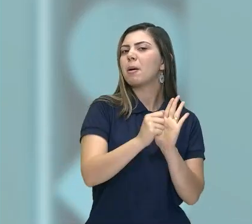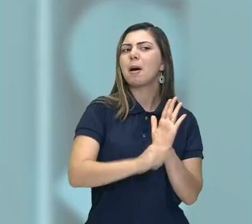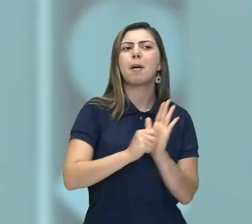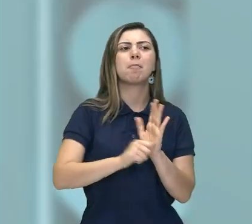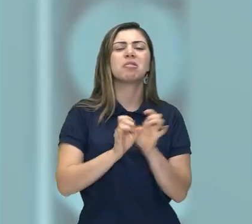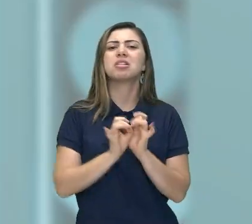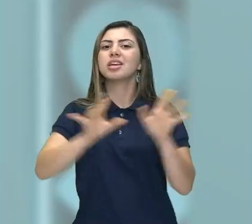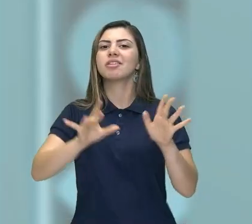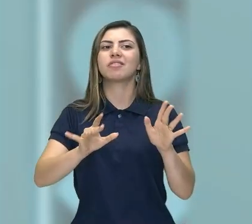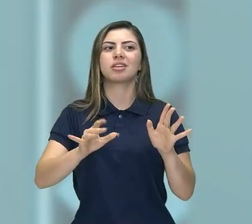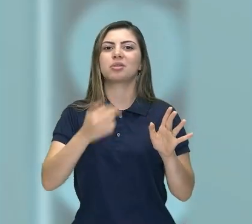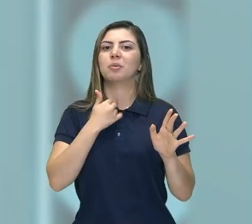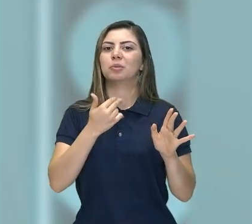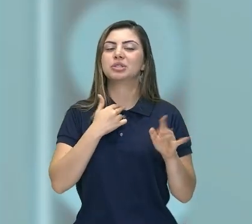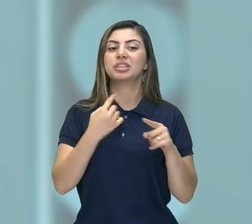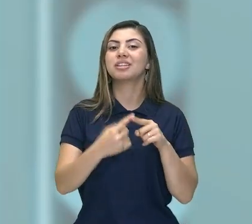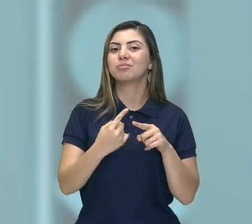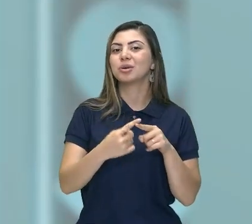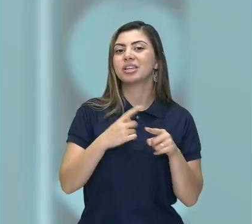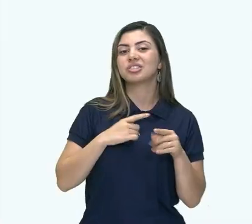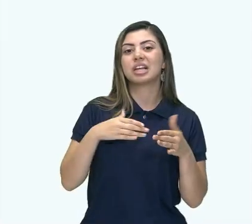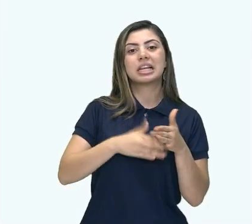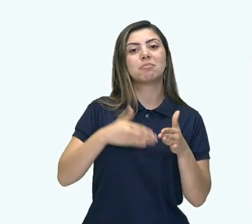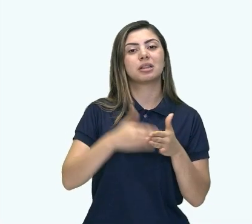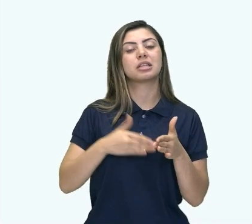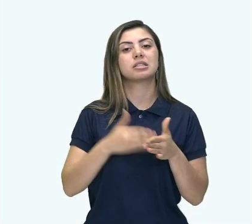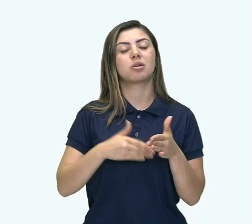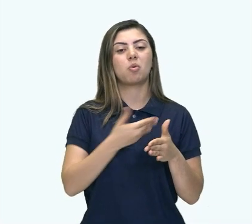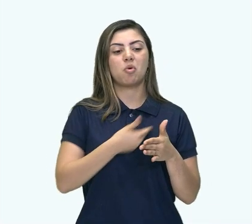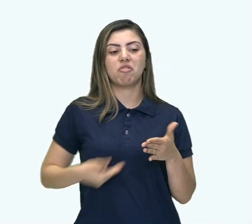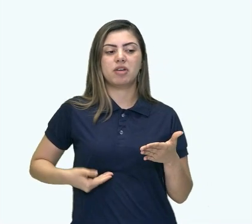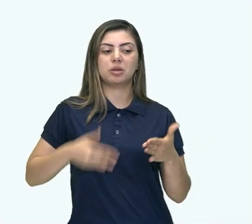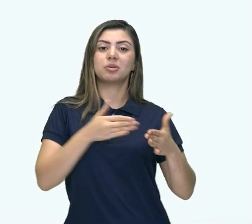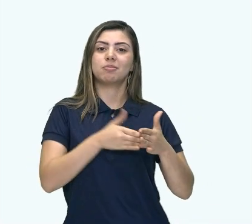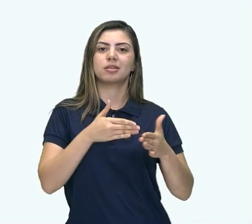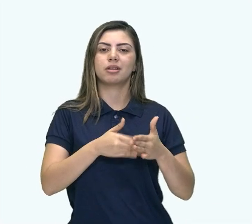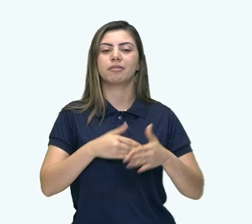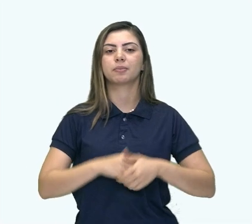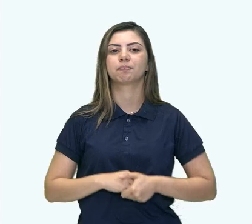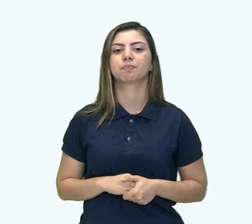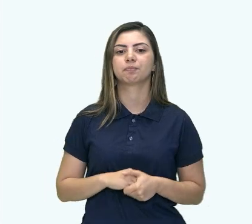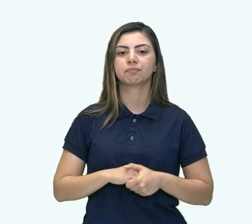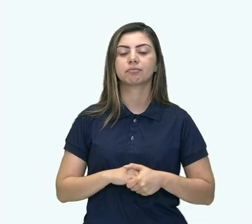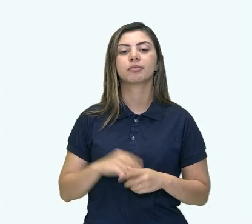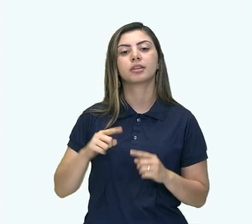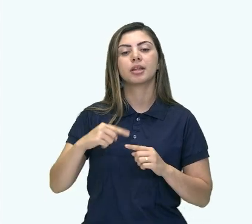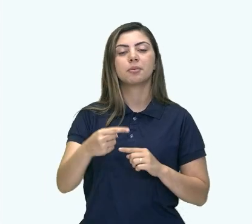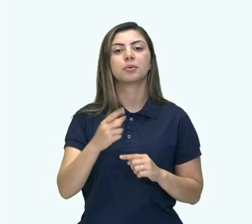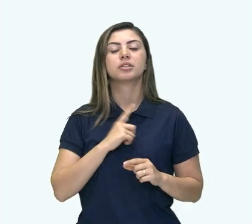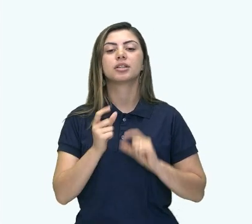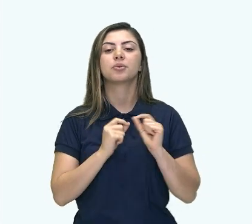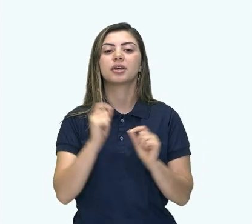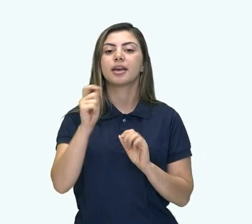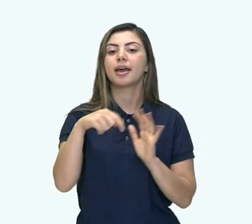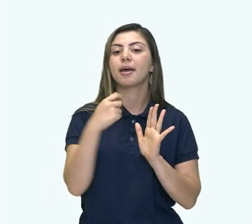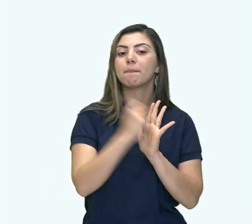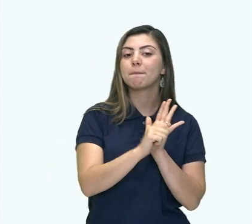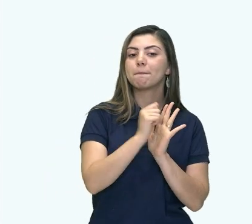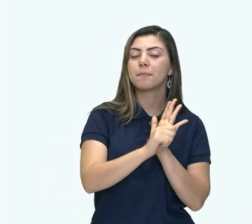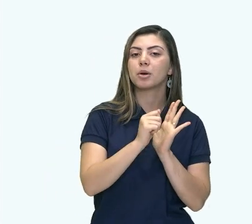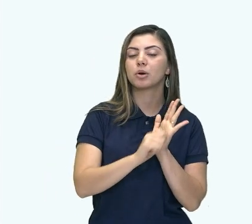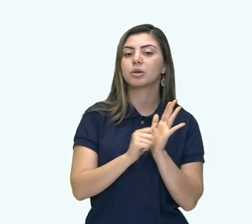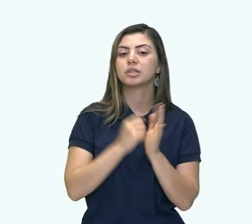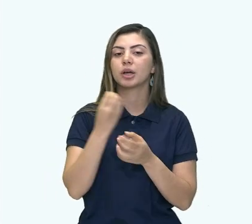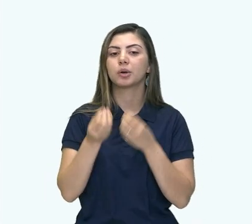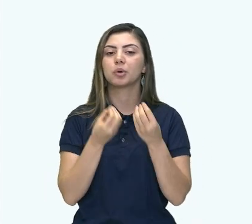falado era de maneira implícita, tá bom? Vamos continuar aí. Depois nós temos essa prosa, né, essa tendência